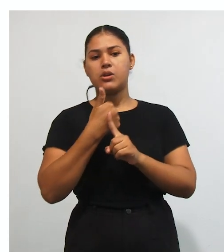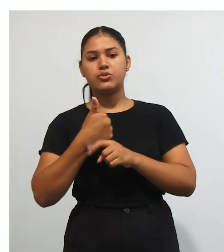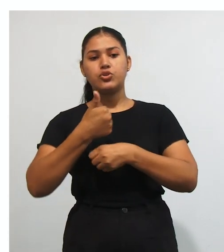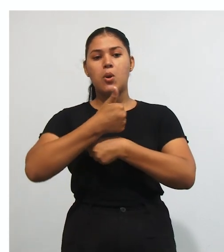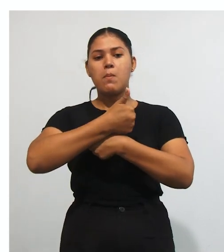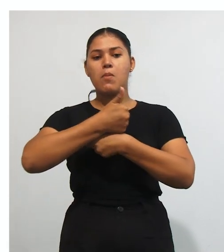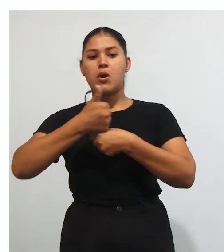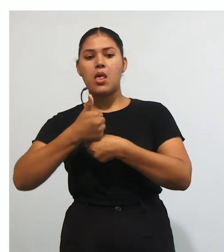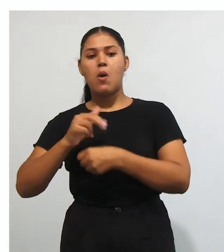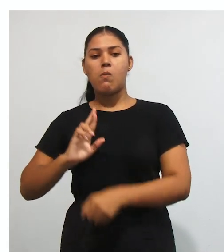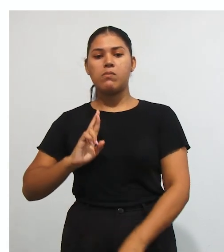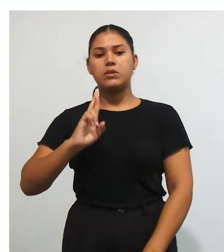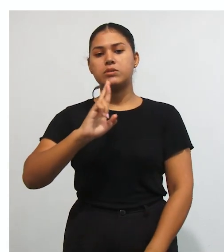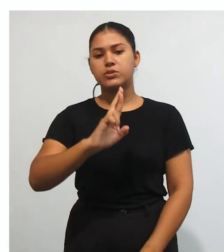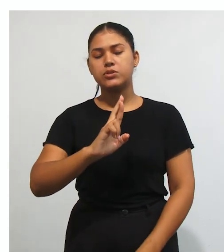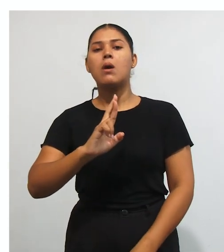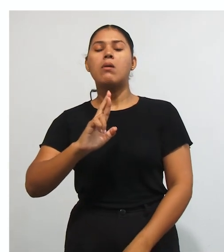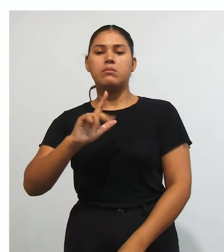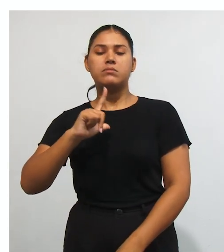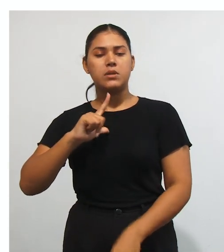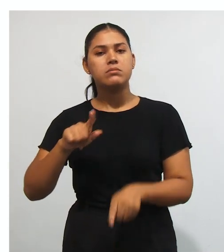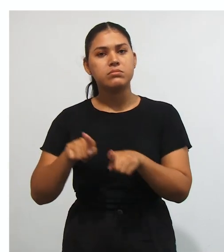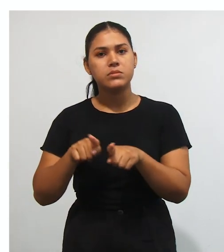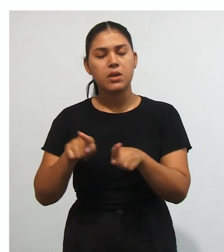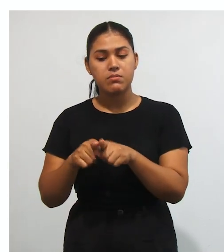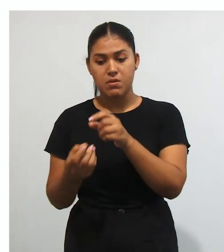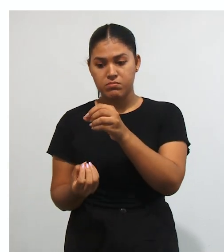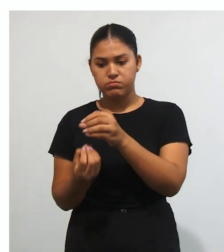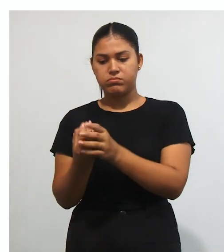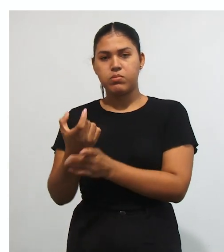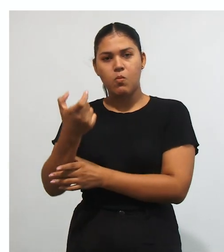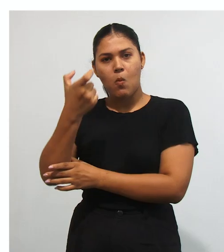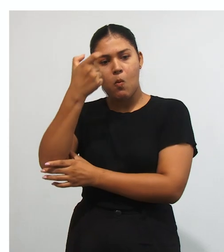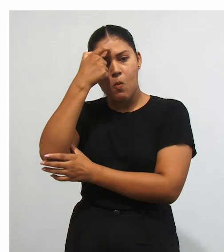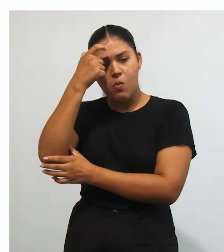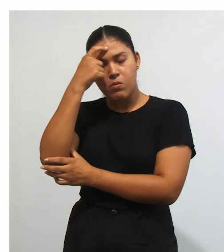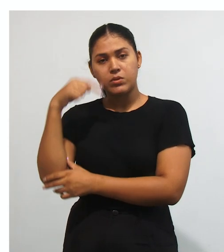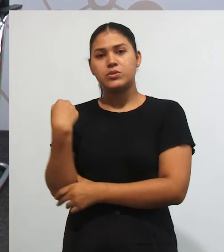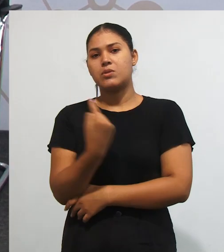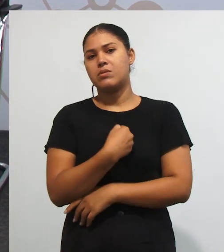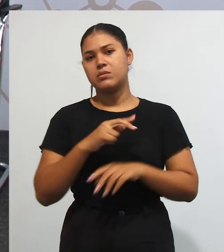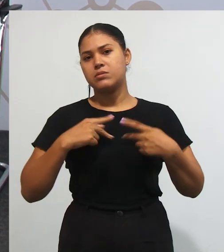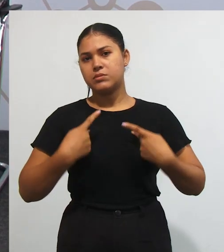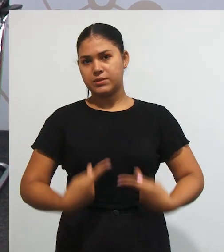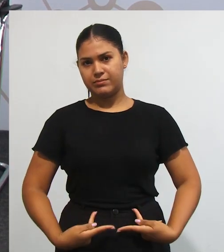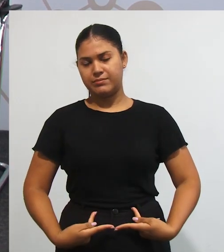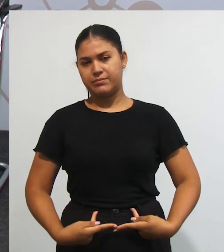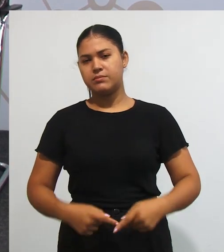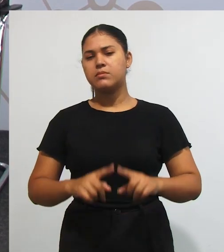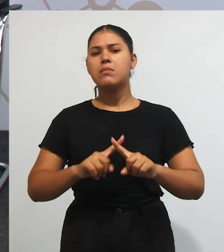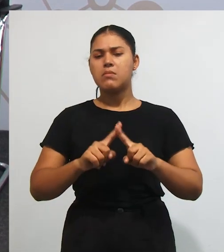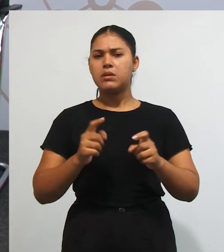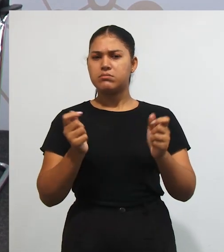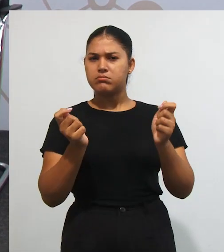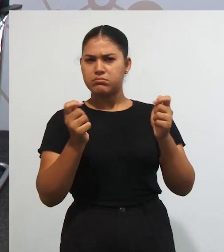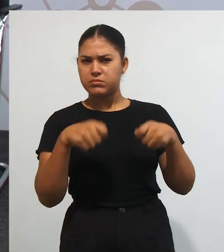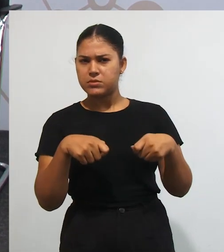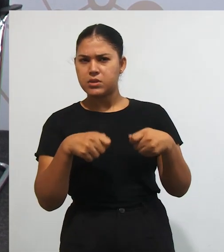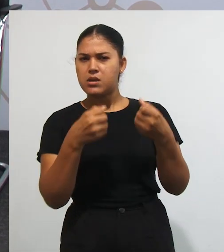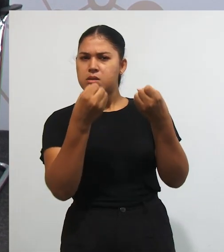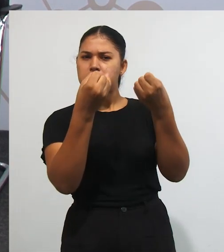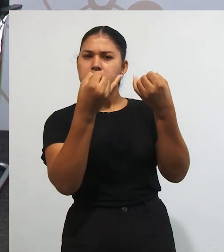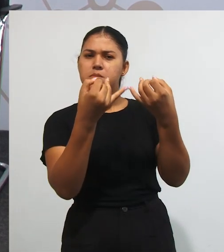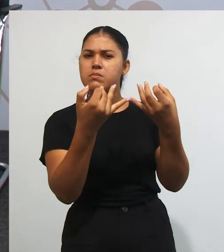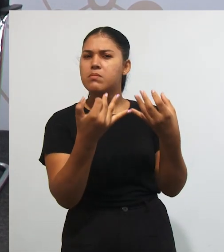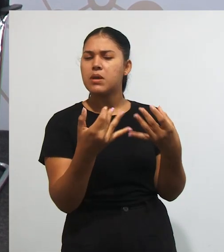veja a importância que o Voloshinov atribui à linguagem. A linguagem como constituidora, né, do ser humano, da nossa consciência. E eu gostaria que o senhor